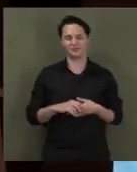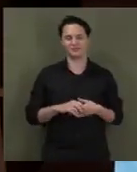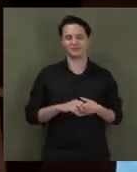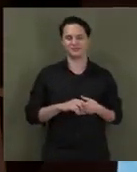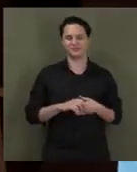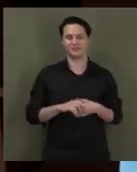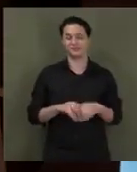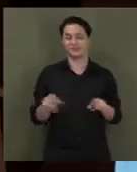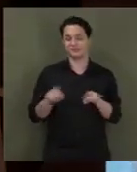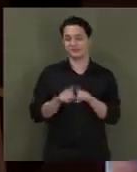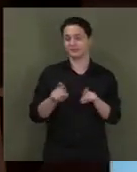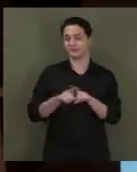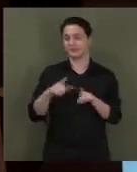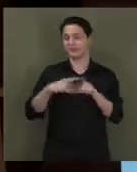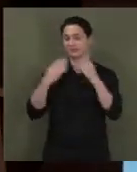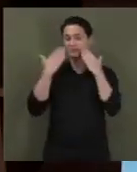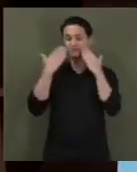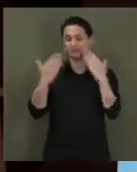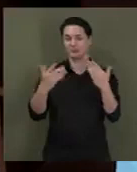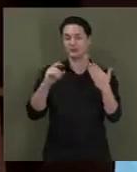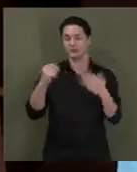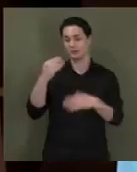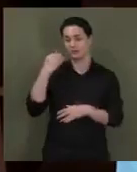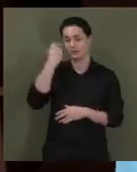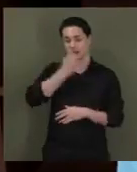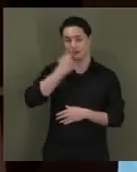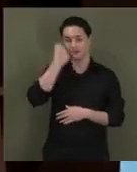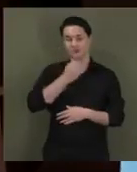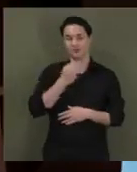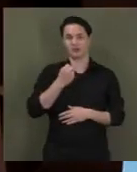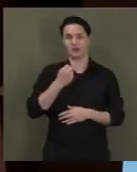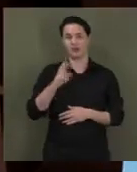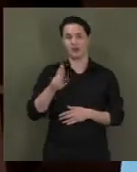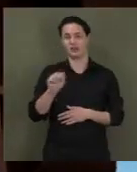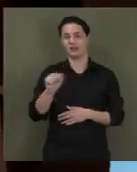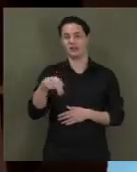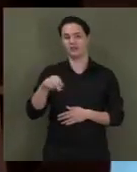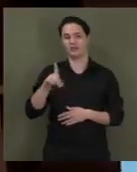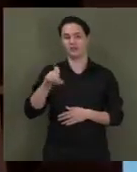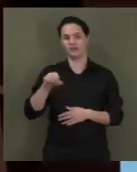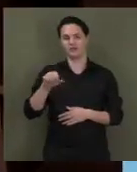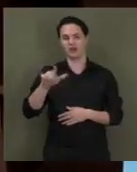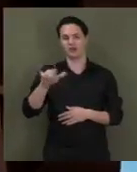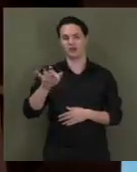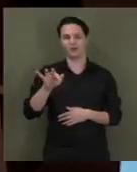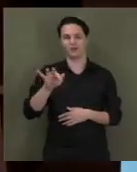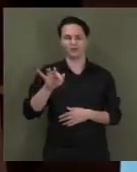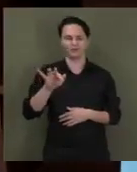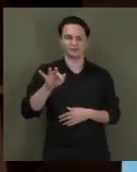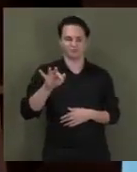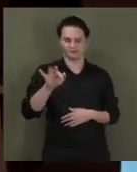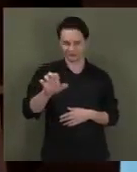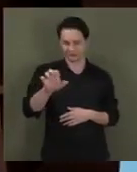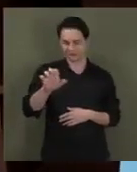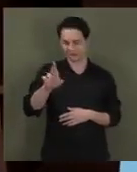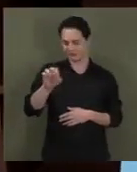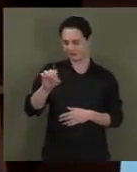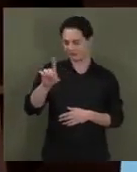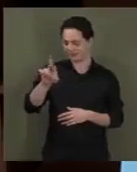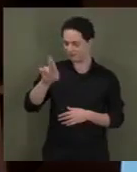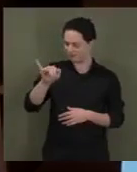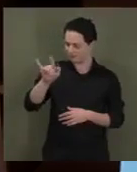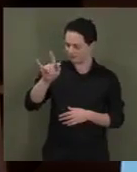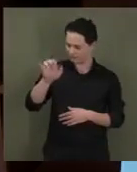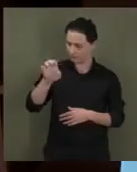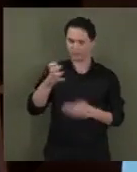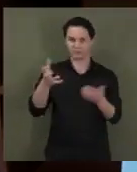foi apresentado pelo querido senador Rodolfo Rodrigues, a quem aqui eu gostaria de expressar o meu